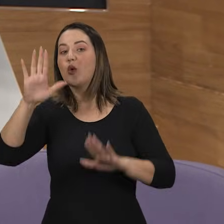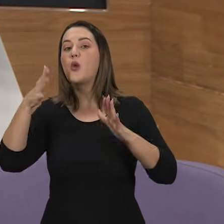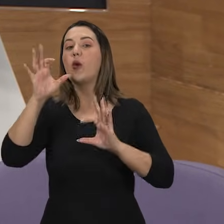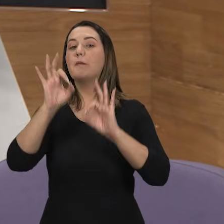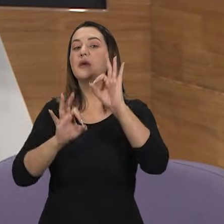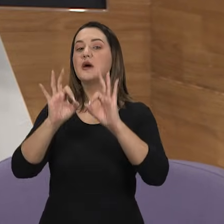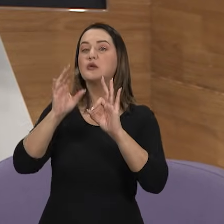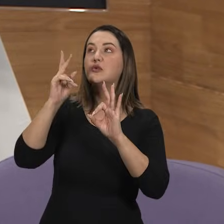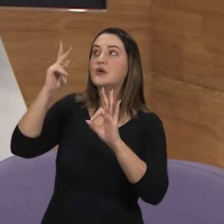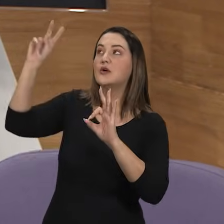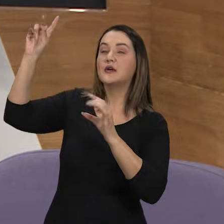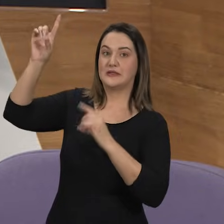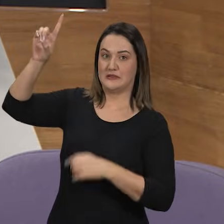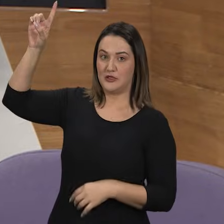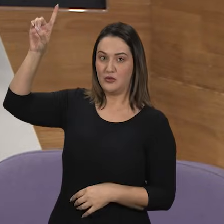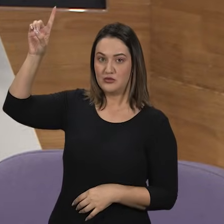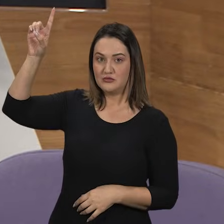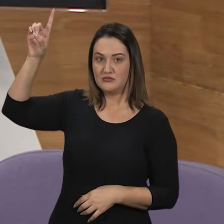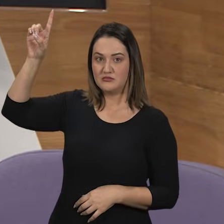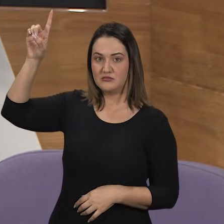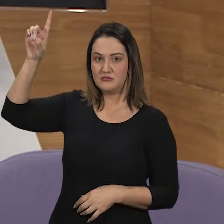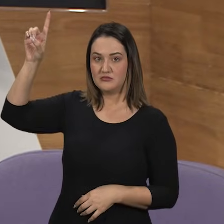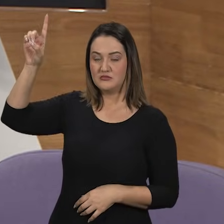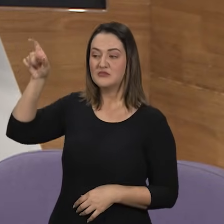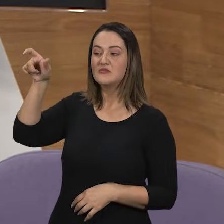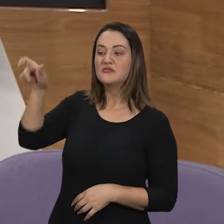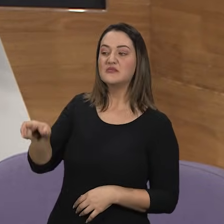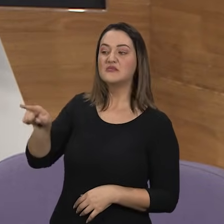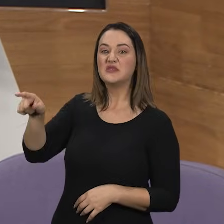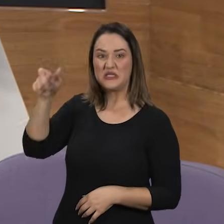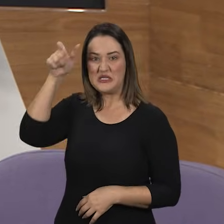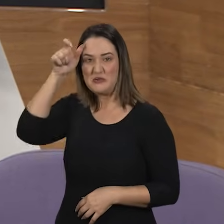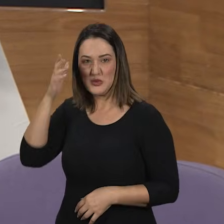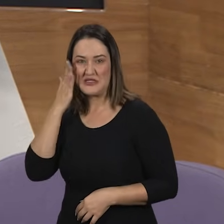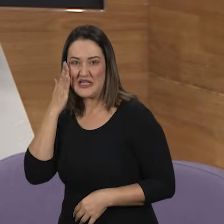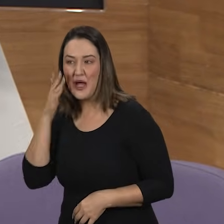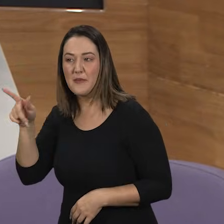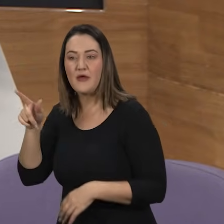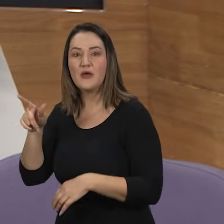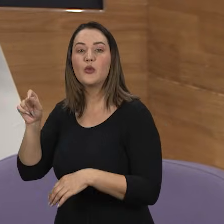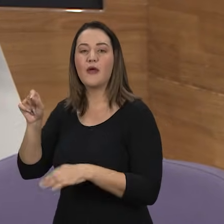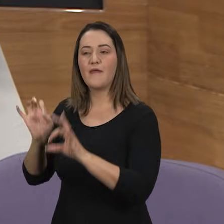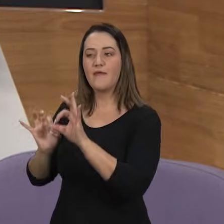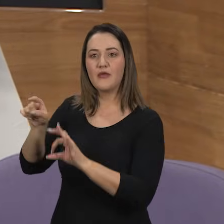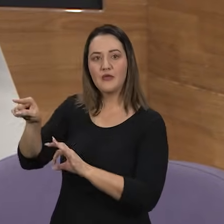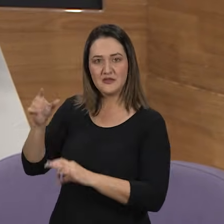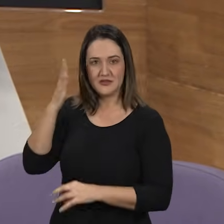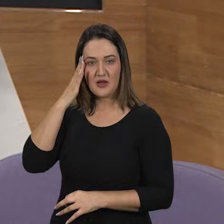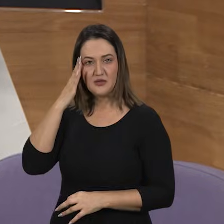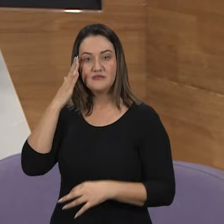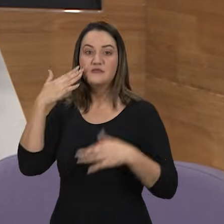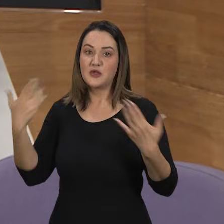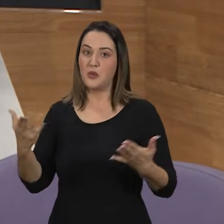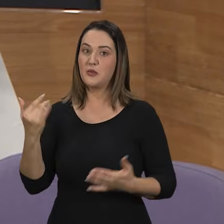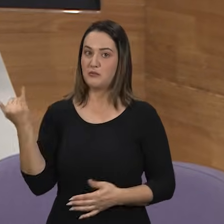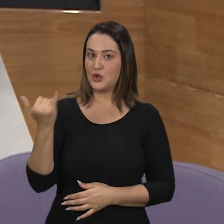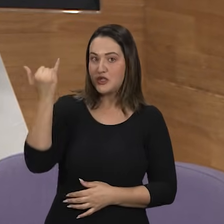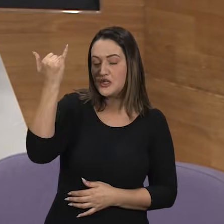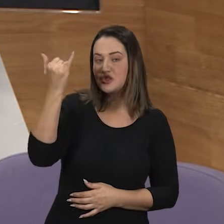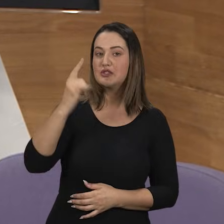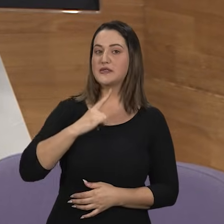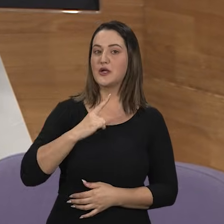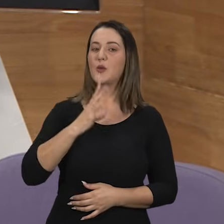tem consciência do plano de Deus? Você tem consciência dos planos do inimigo? É importante ter o